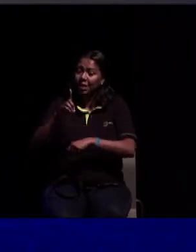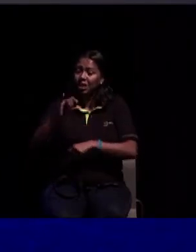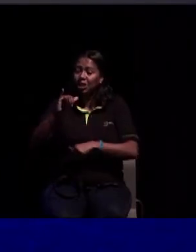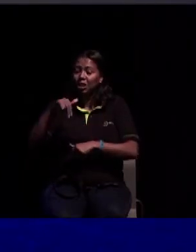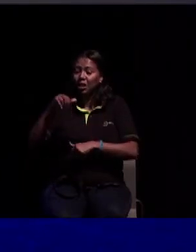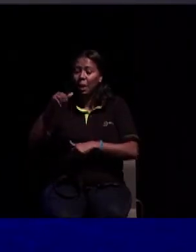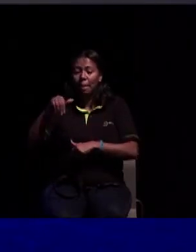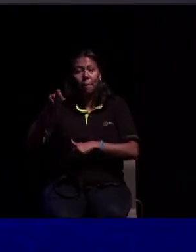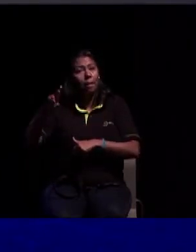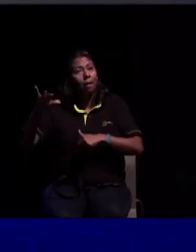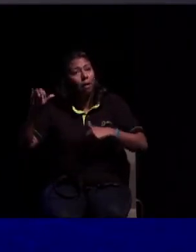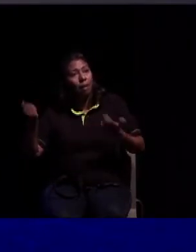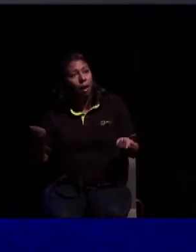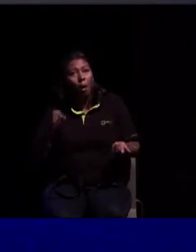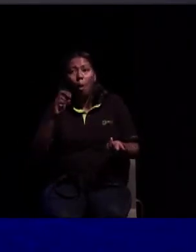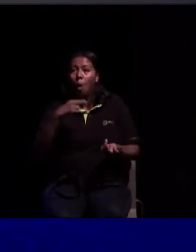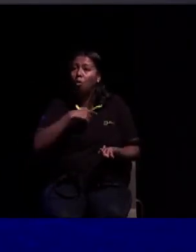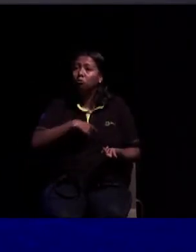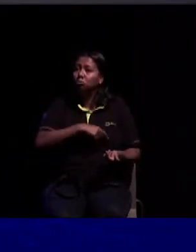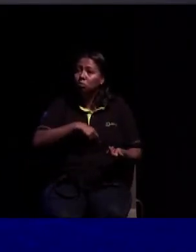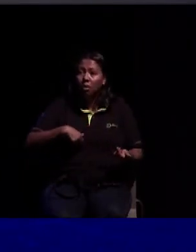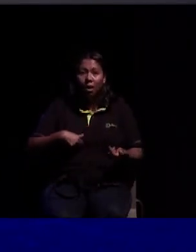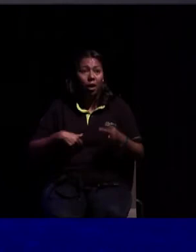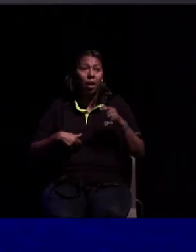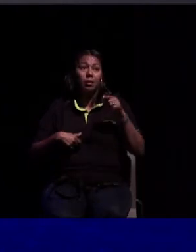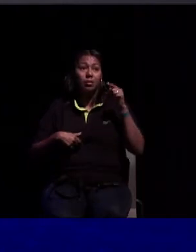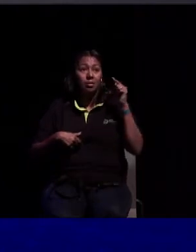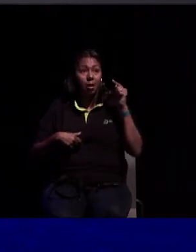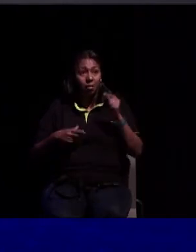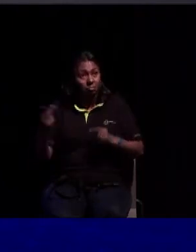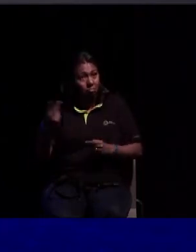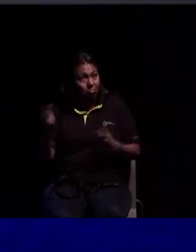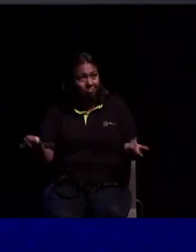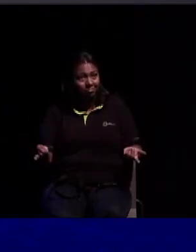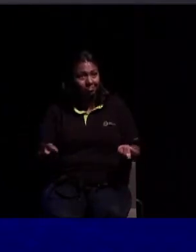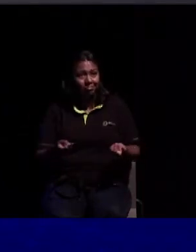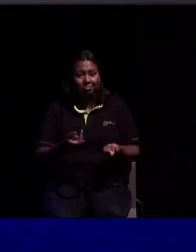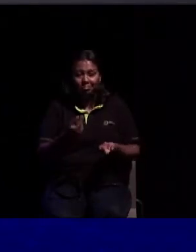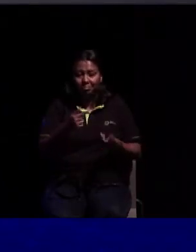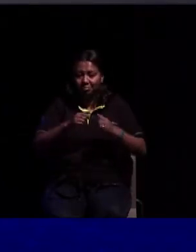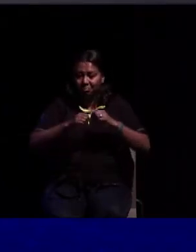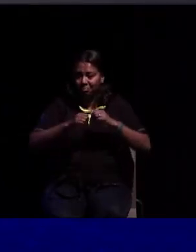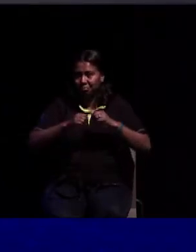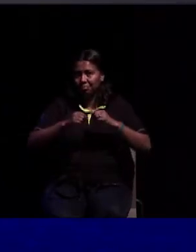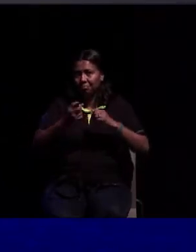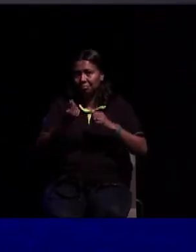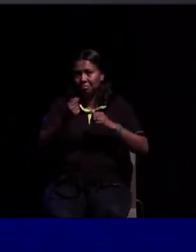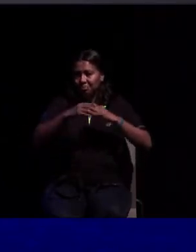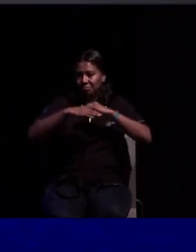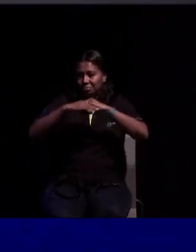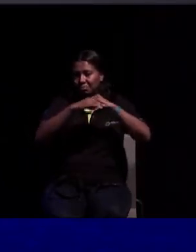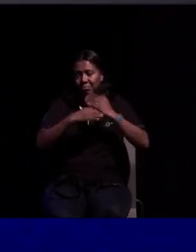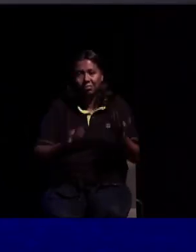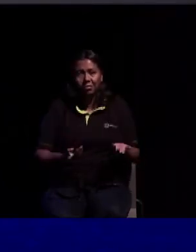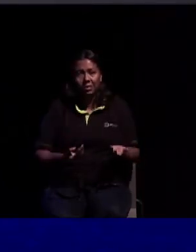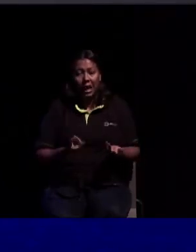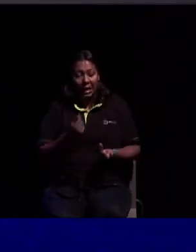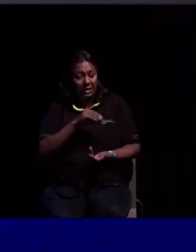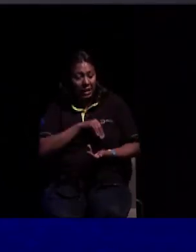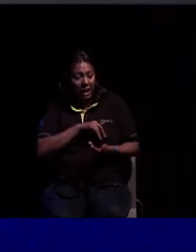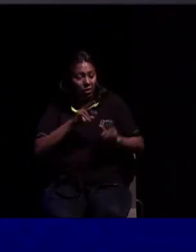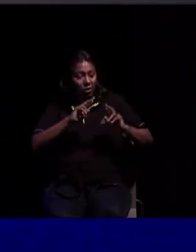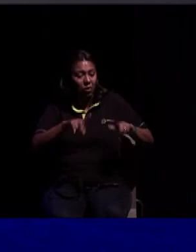você realmente resolveu a questão de distribuição, né? A diferença de salários na Suécia é de 1 a 3. Né?